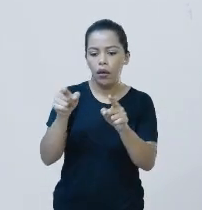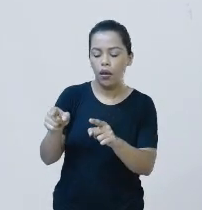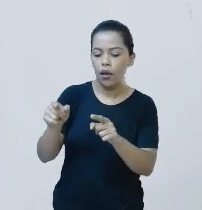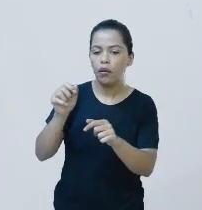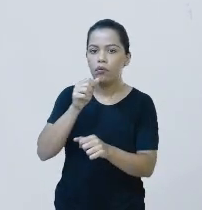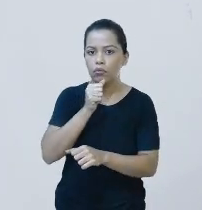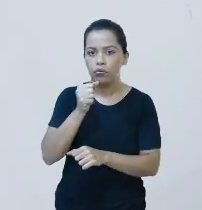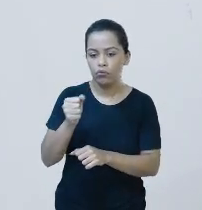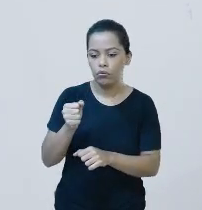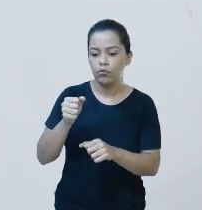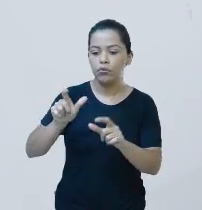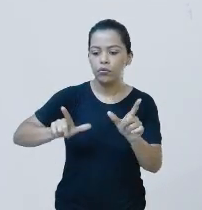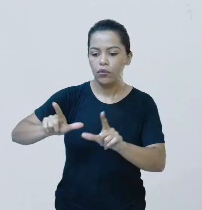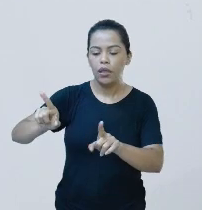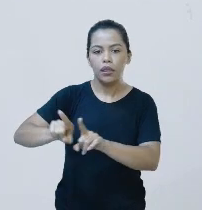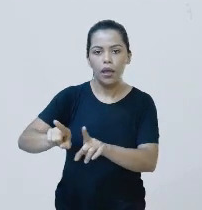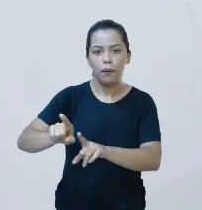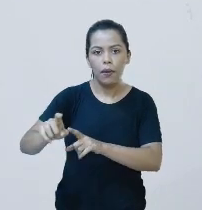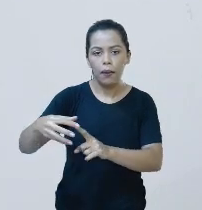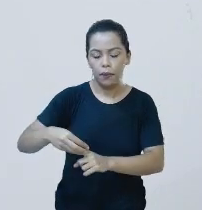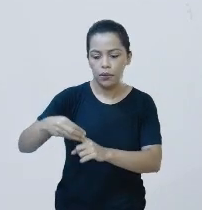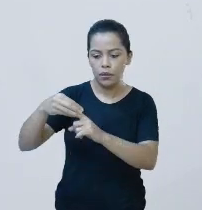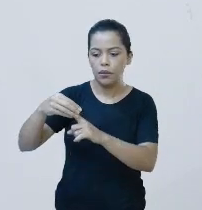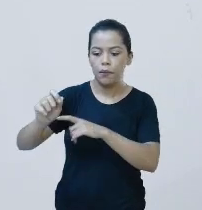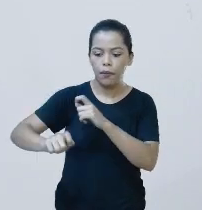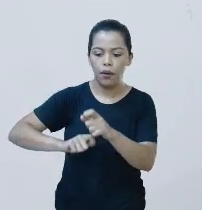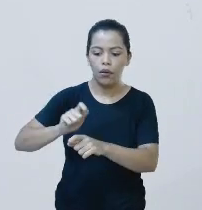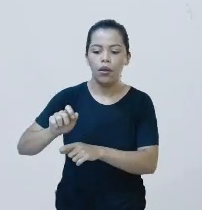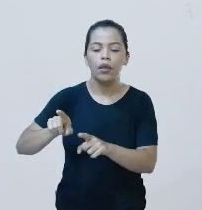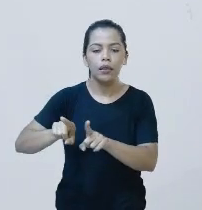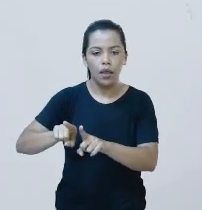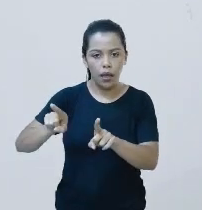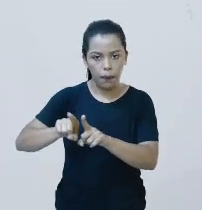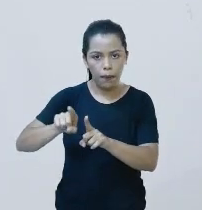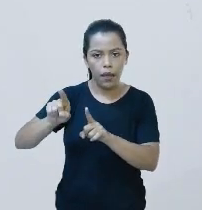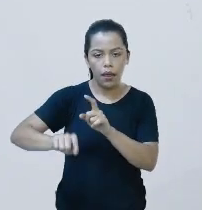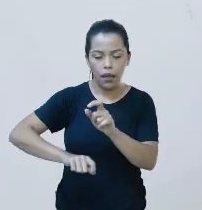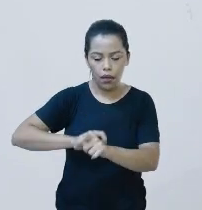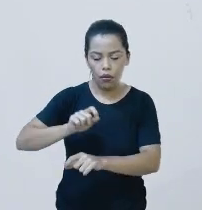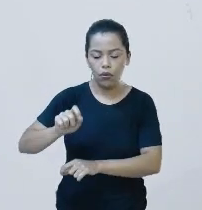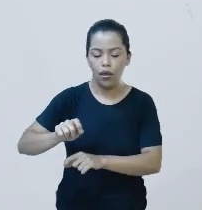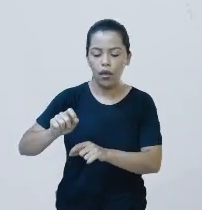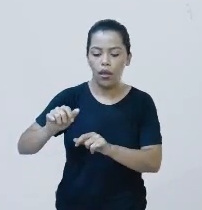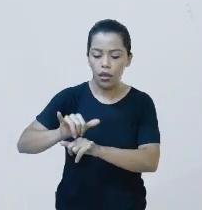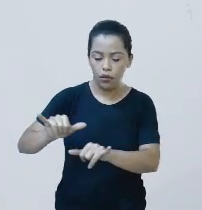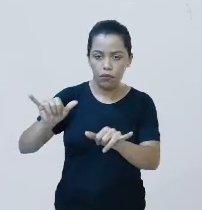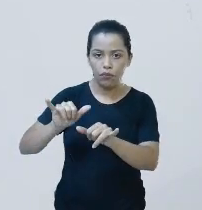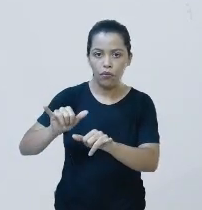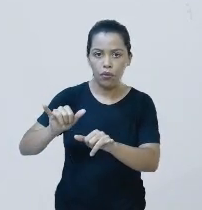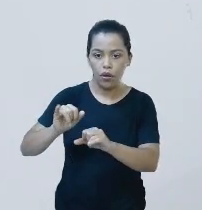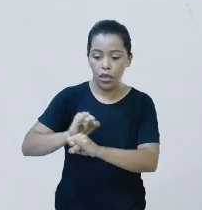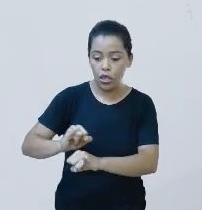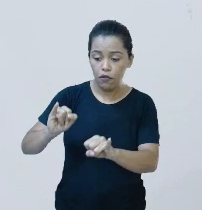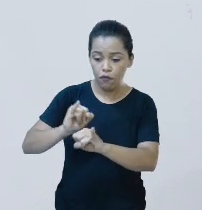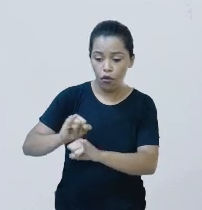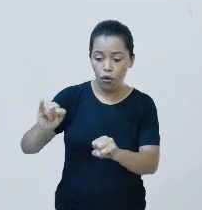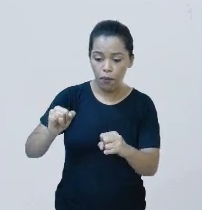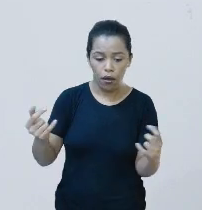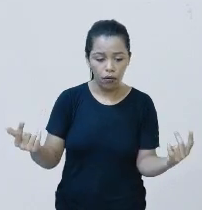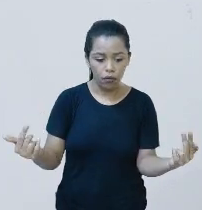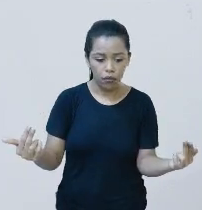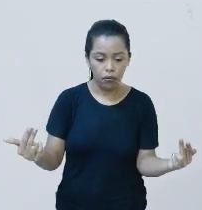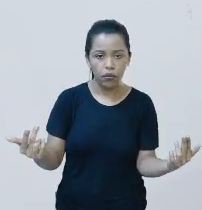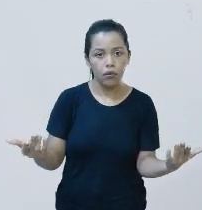aqui também que a principal função da reportagem também é informar. Até aí está